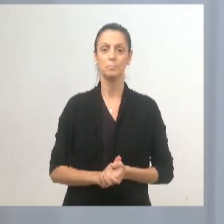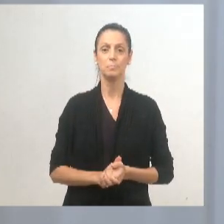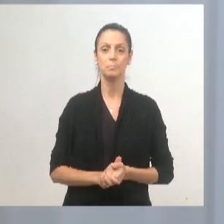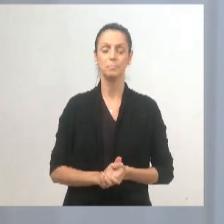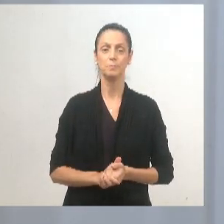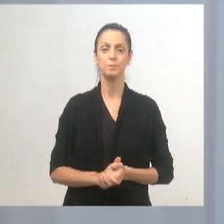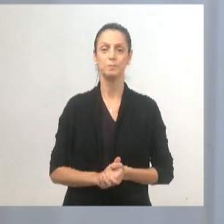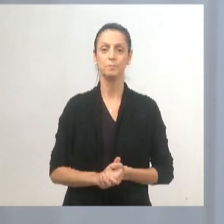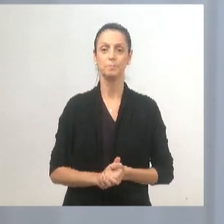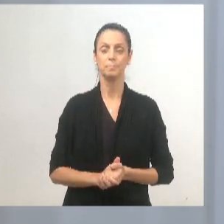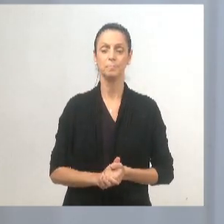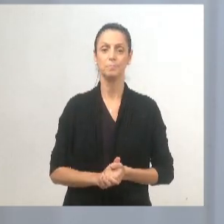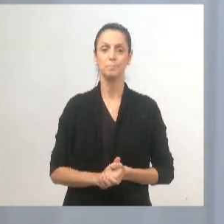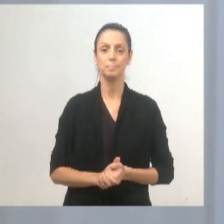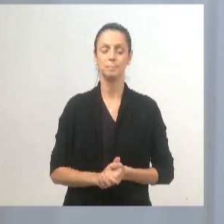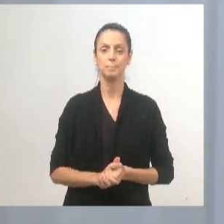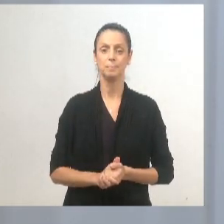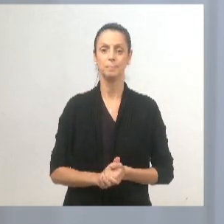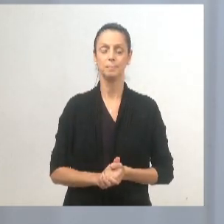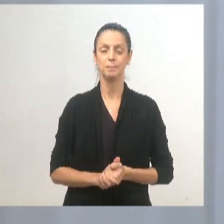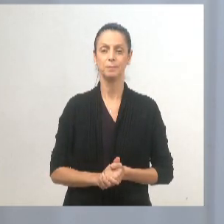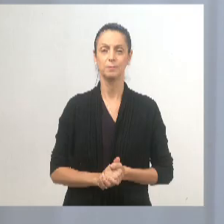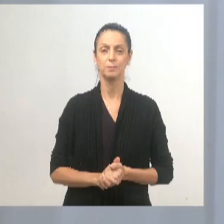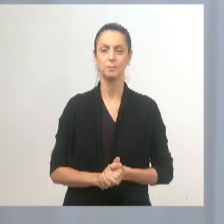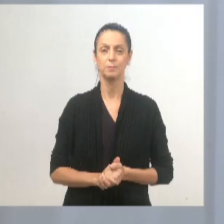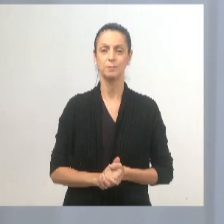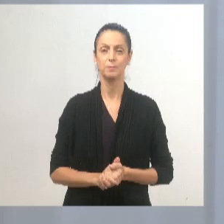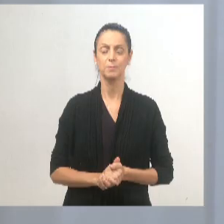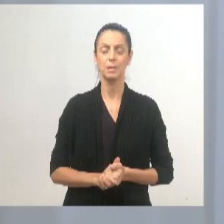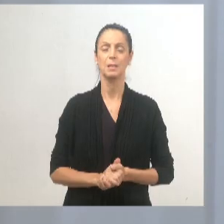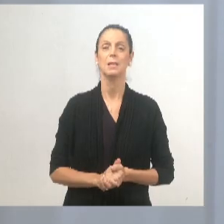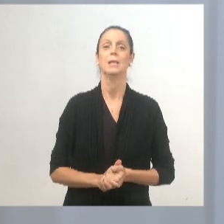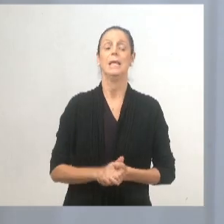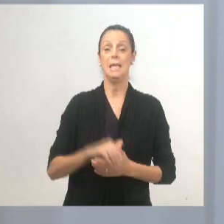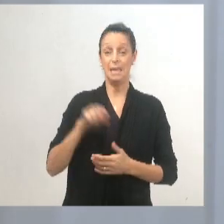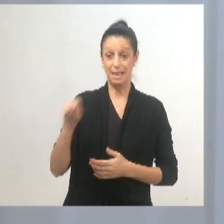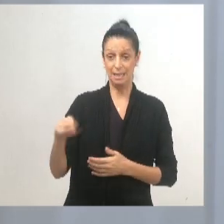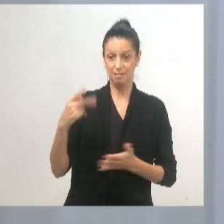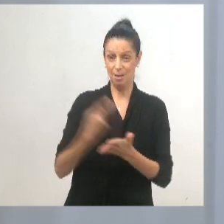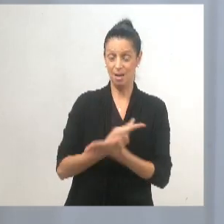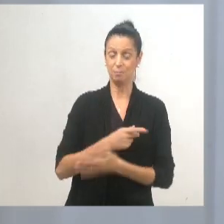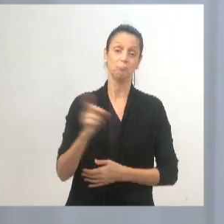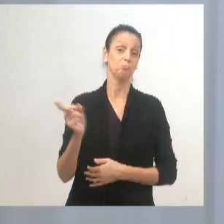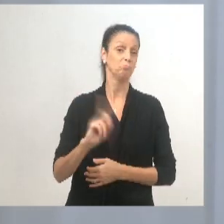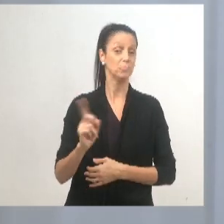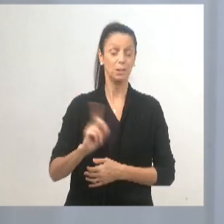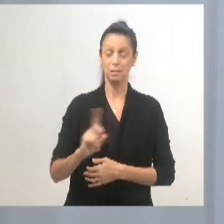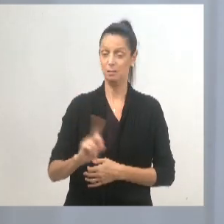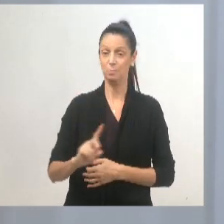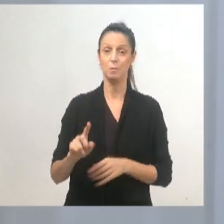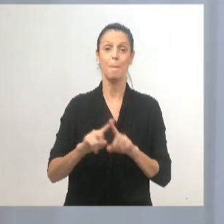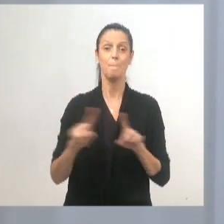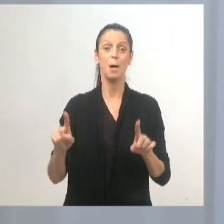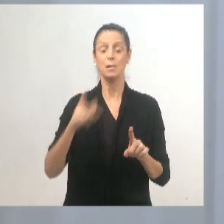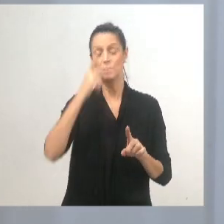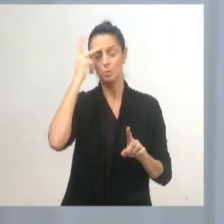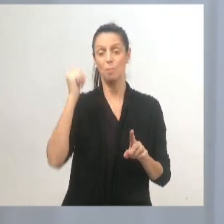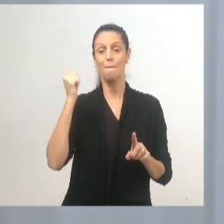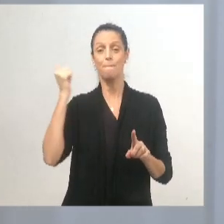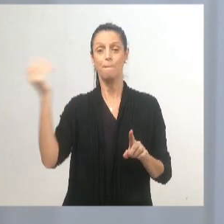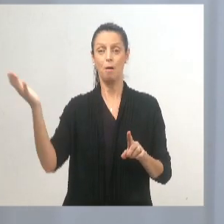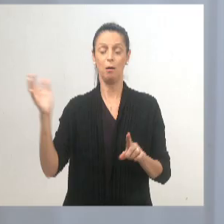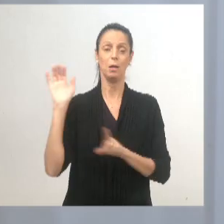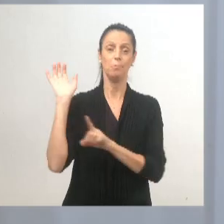nesse caso não parece ser diretamente vinda deles, mas daqueles que, de fora desta casa,